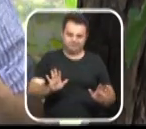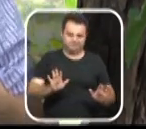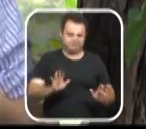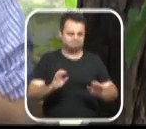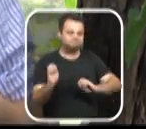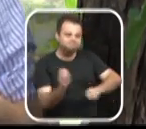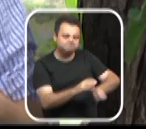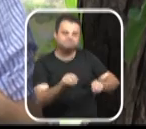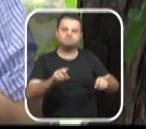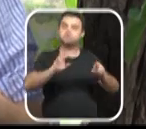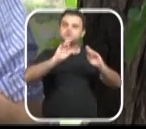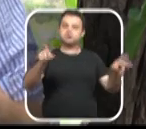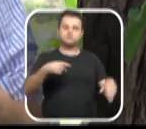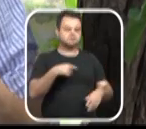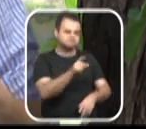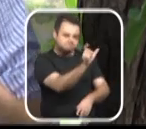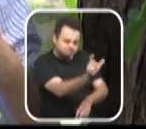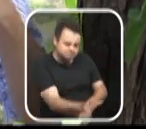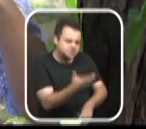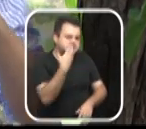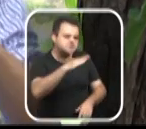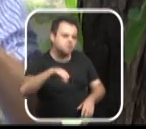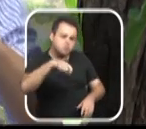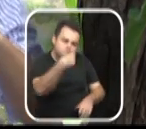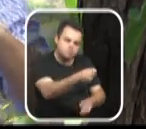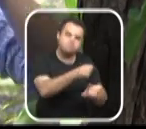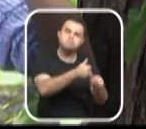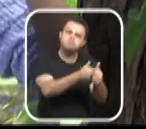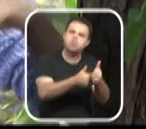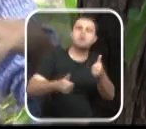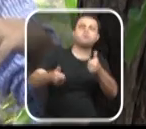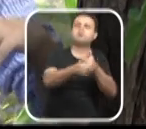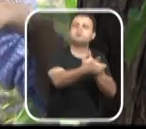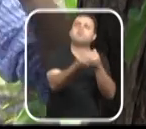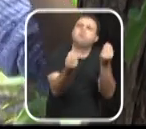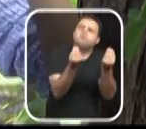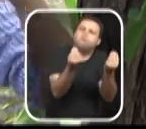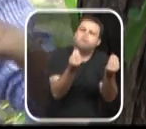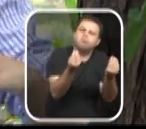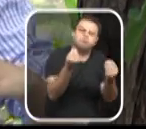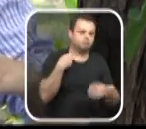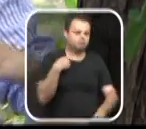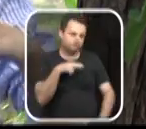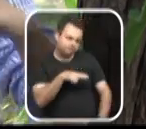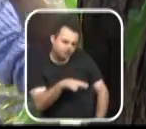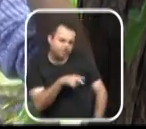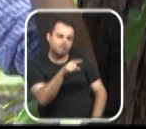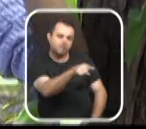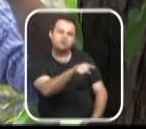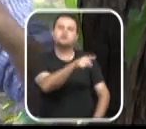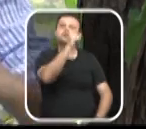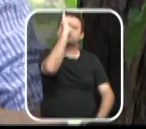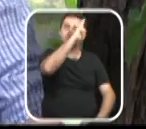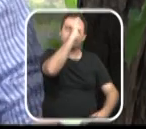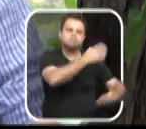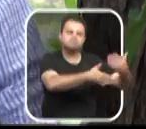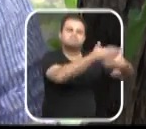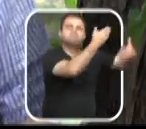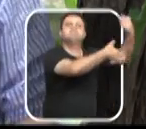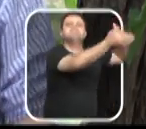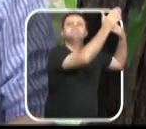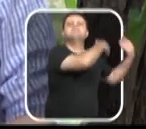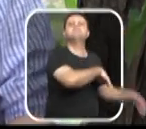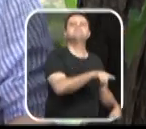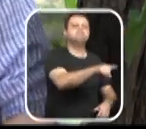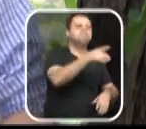olhar para a criança como protagonista? É reconhecer que aquela criança tem a sua história, tem as suas